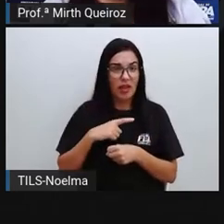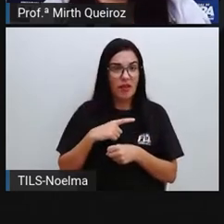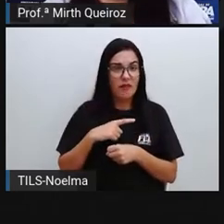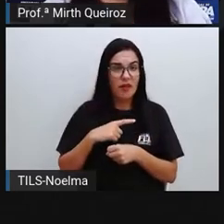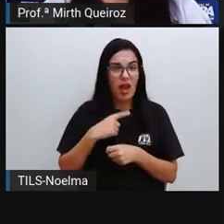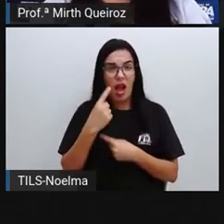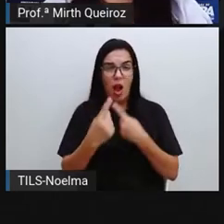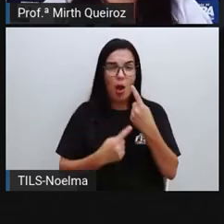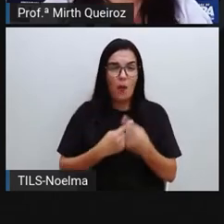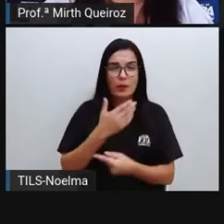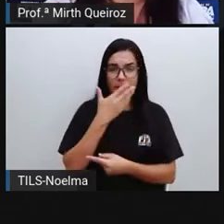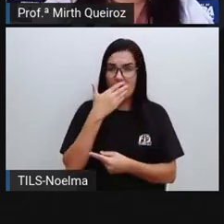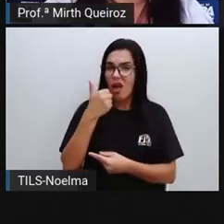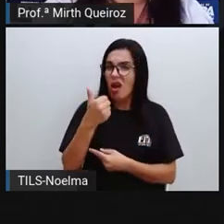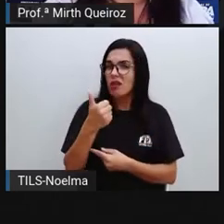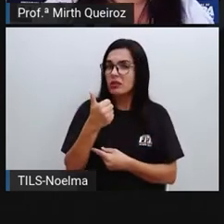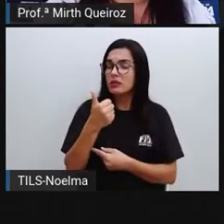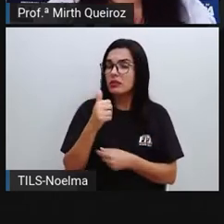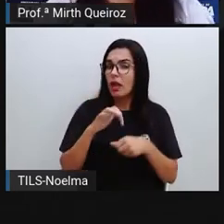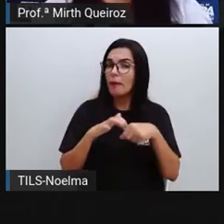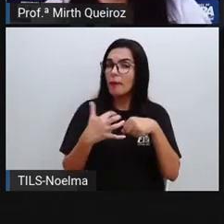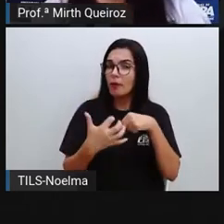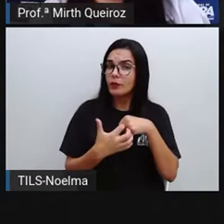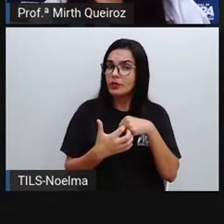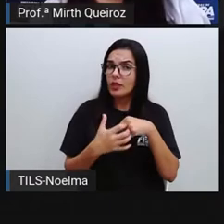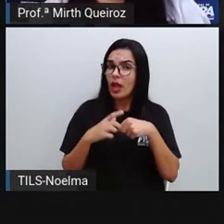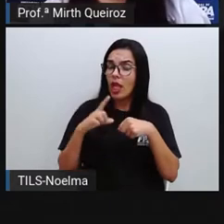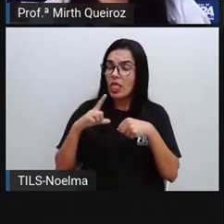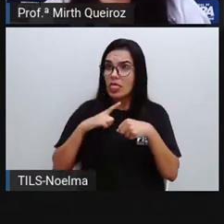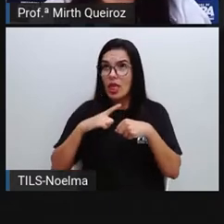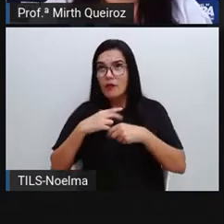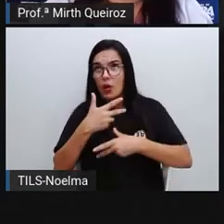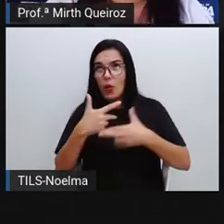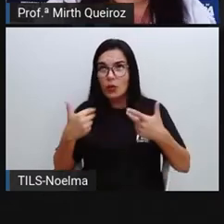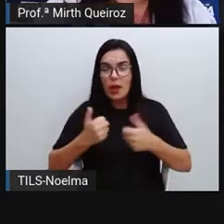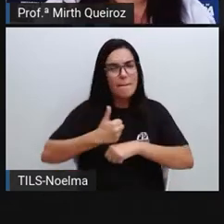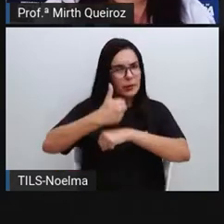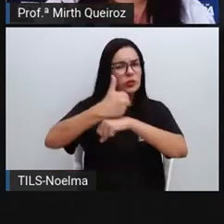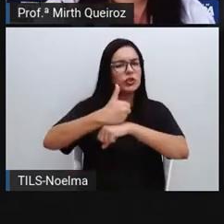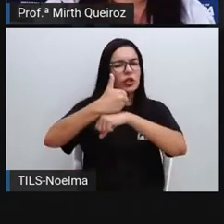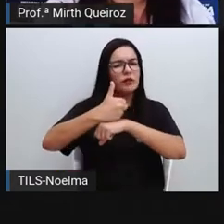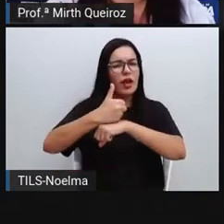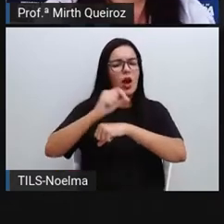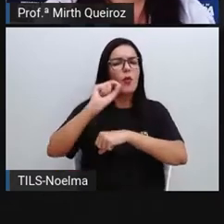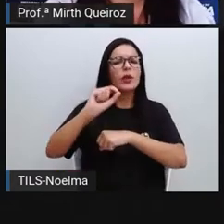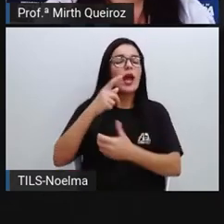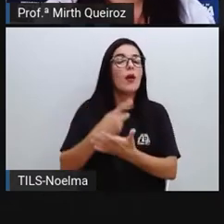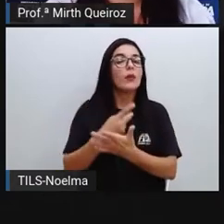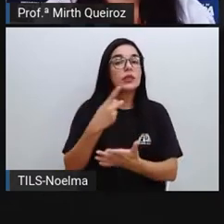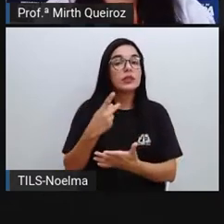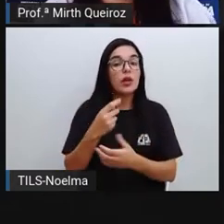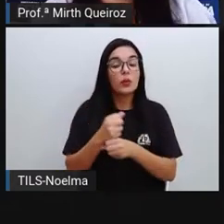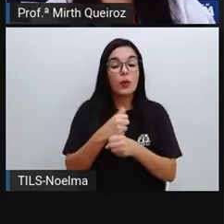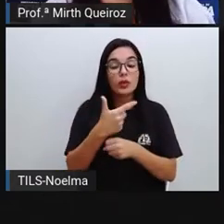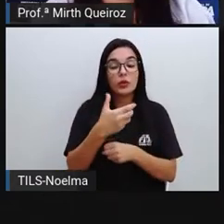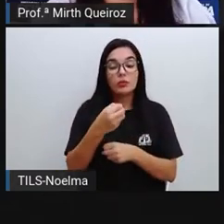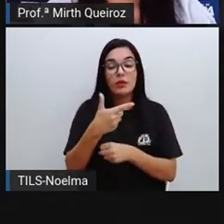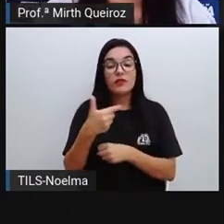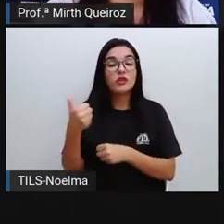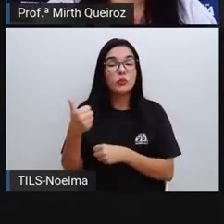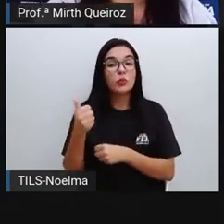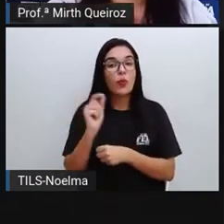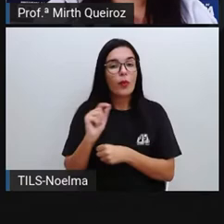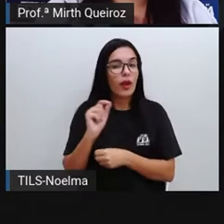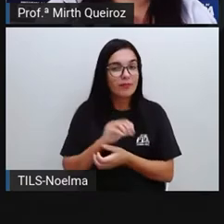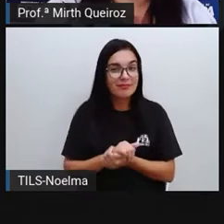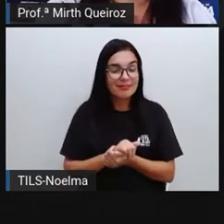algumas melhoras, vamos dizer assim, em relação à pandemia, trouxe coisas mais positivas? O que aconteceu em 2021? A gente que